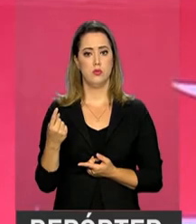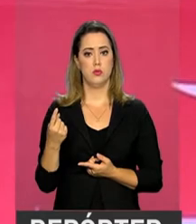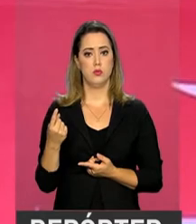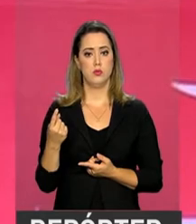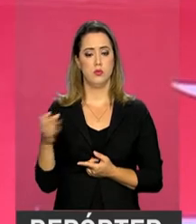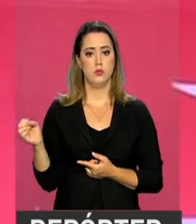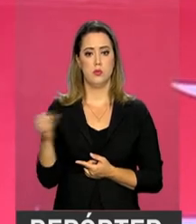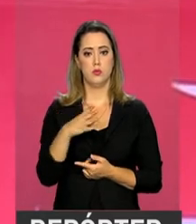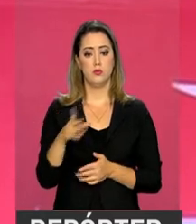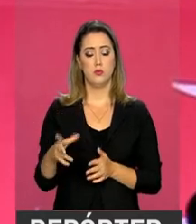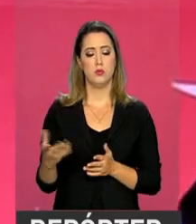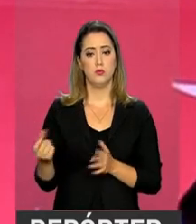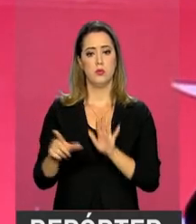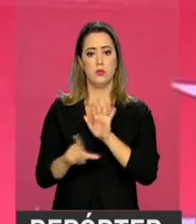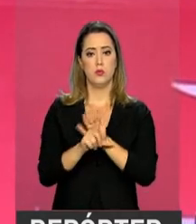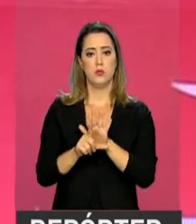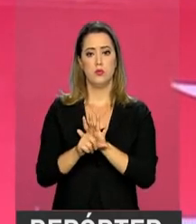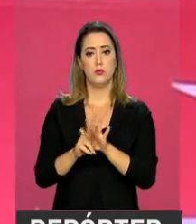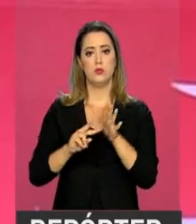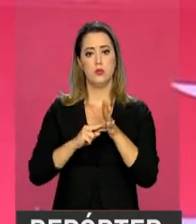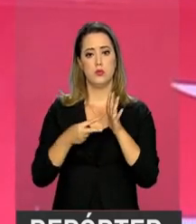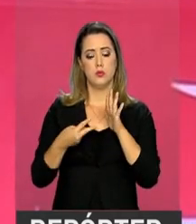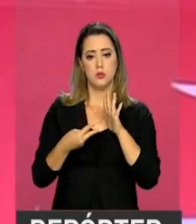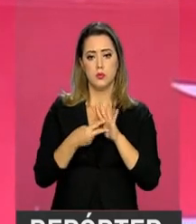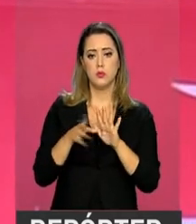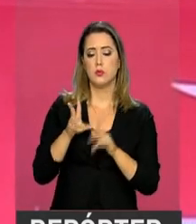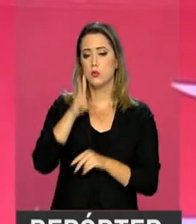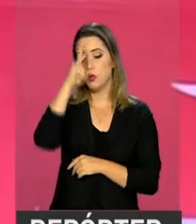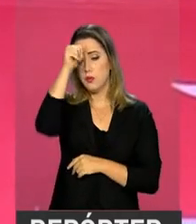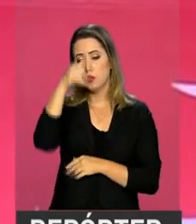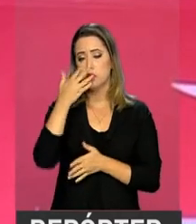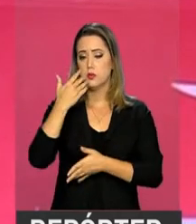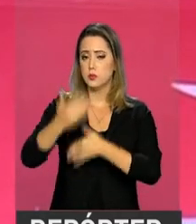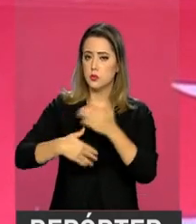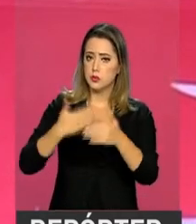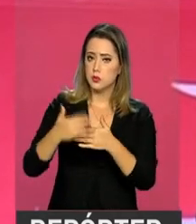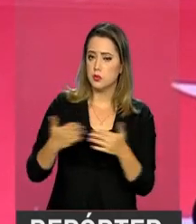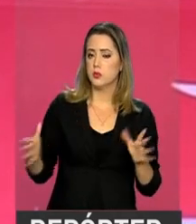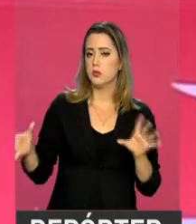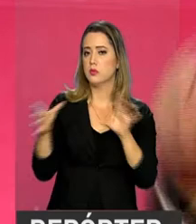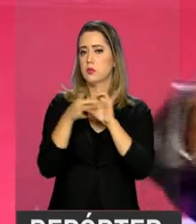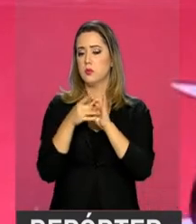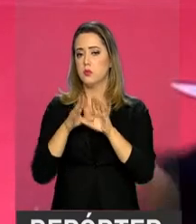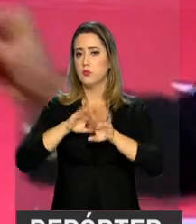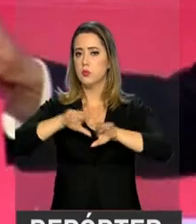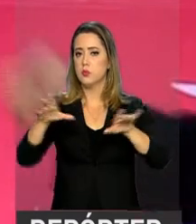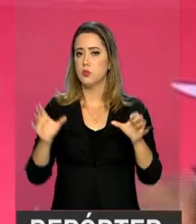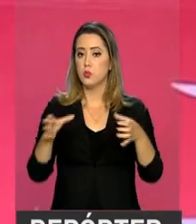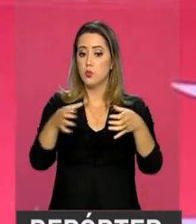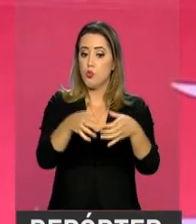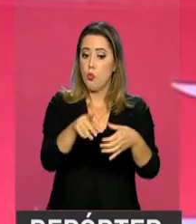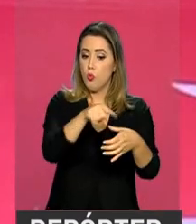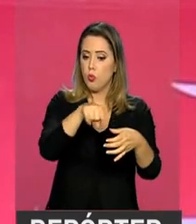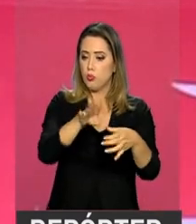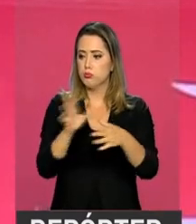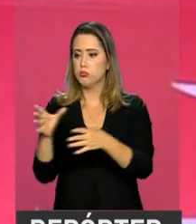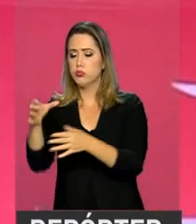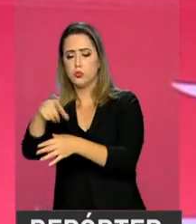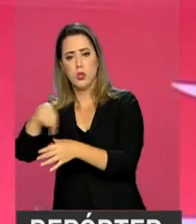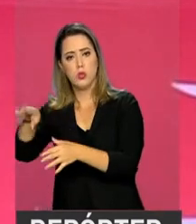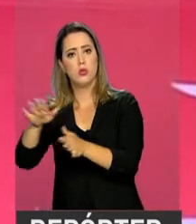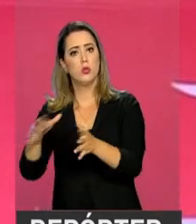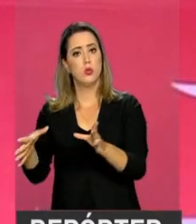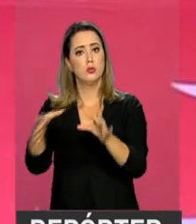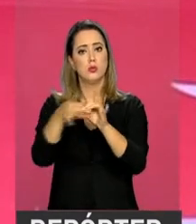modernização mas ela representa o fortalecimento da negociação coletiva que ganha força de lei em relação